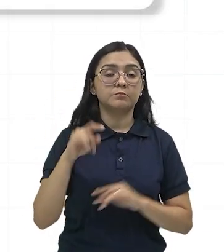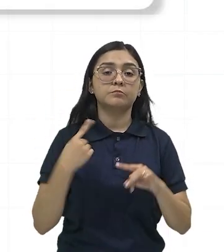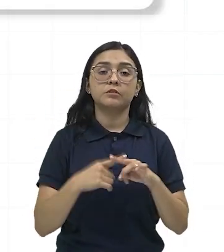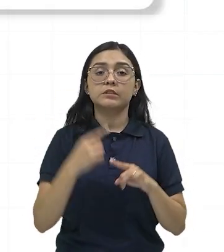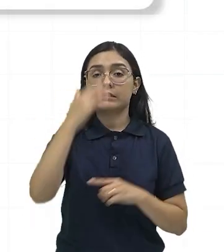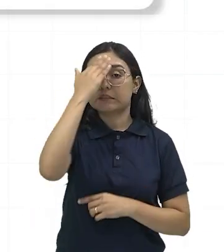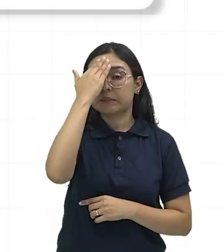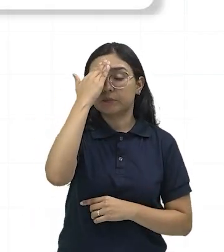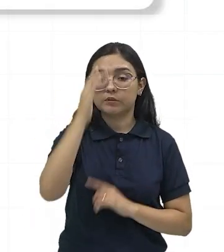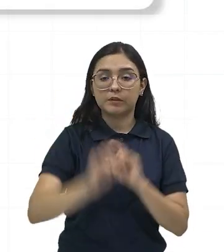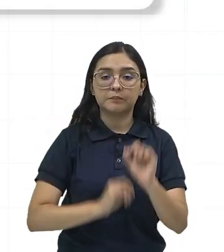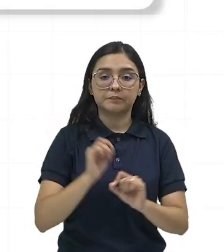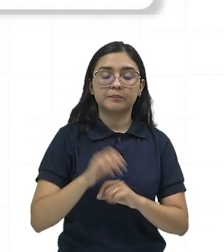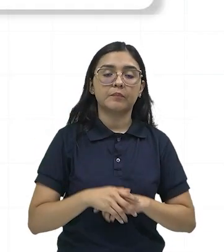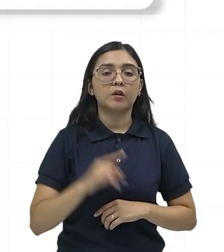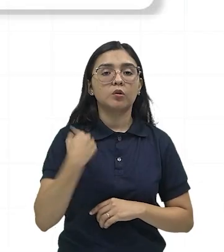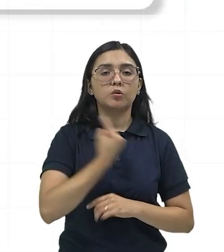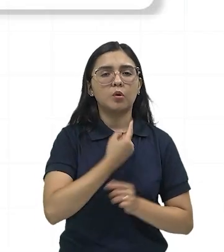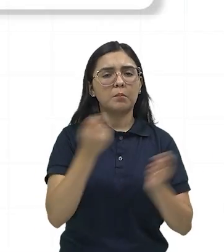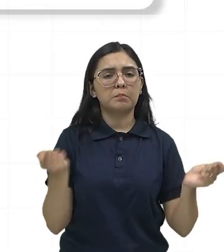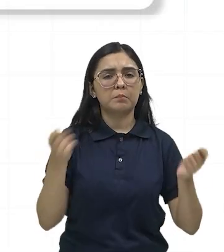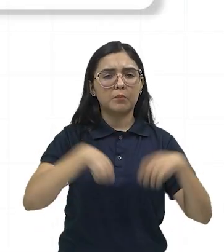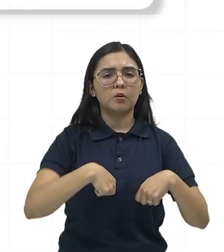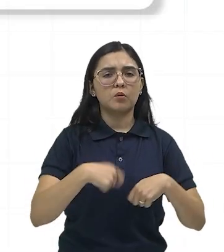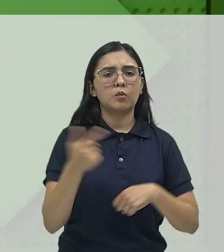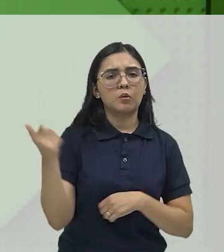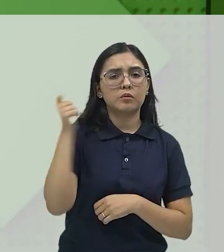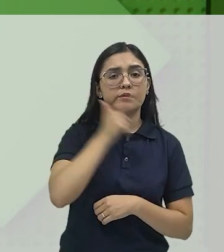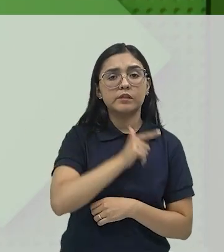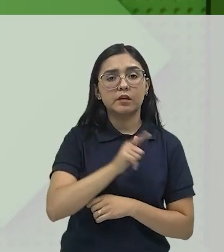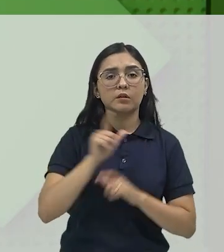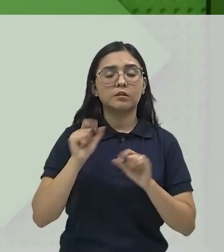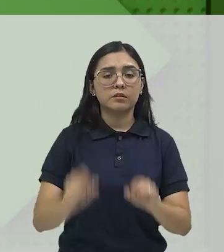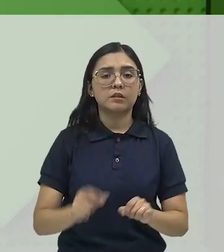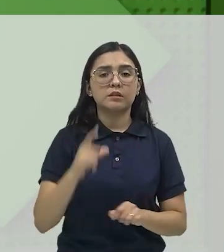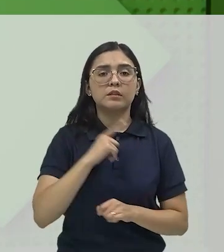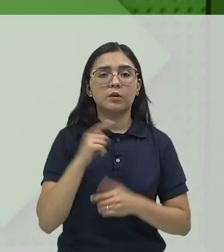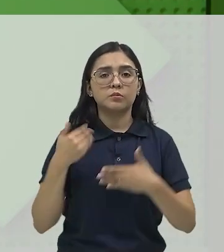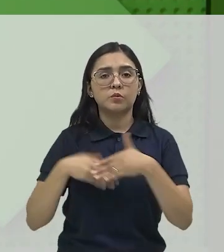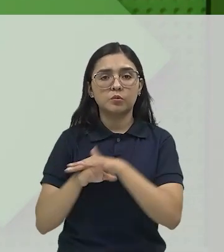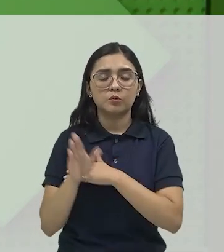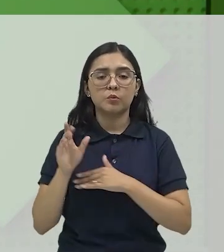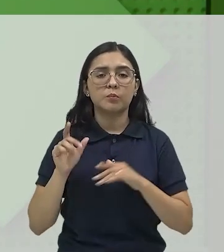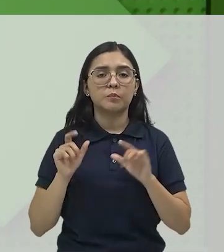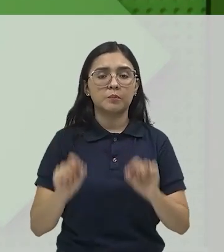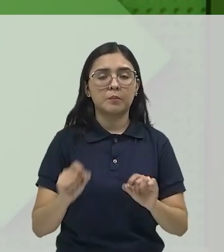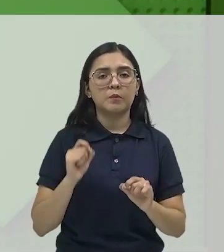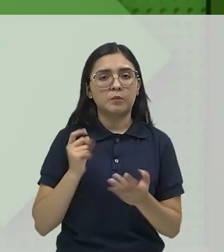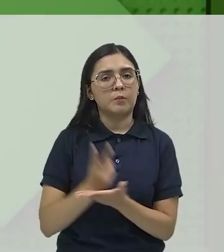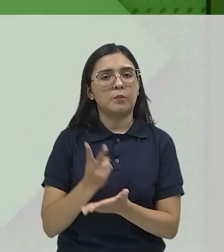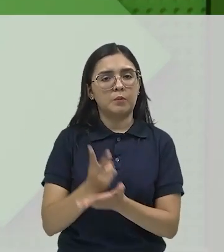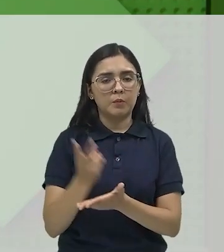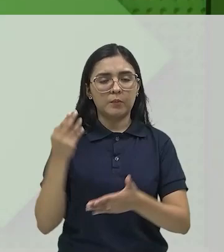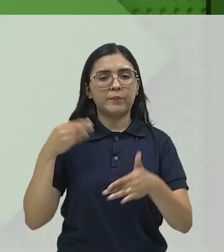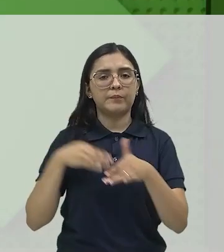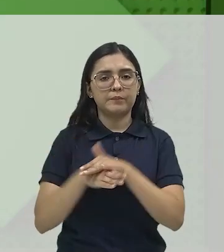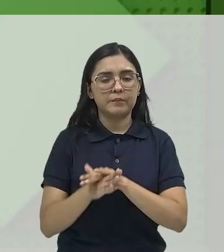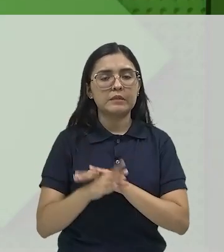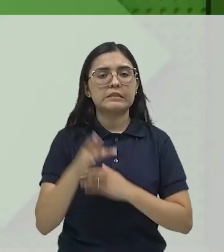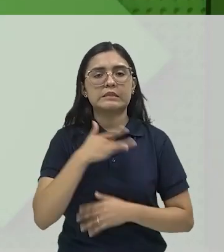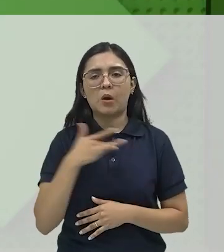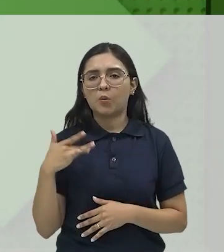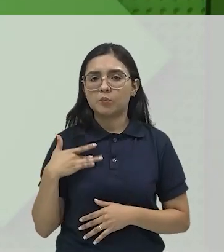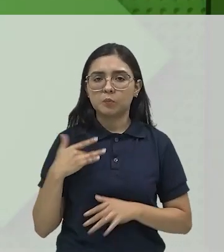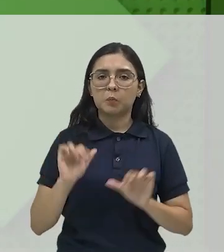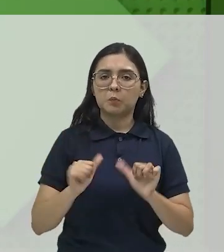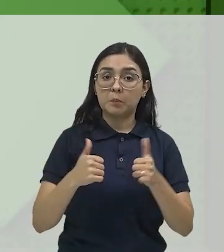sabe que para que a gente consiga ter os nossos hábitos, manter os nossos hábitos